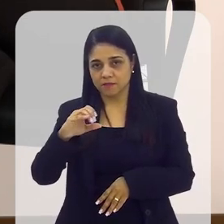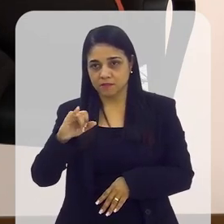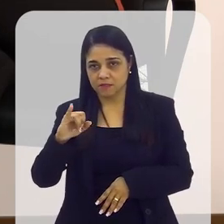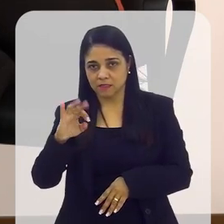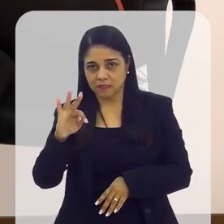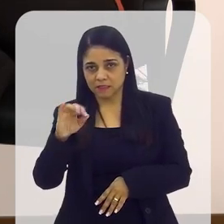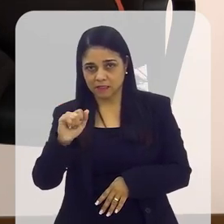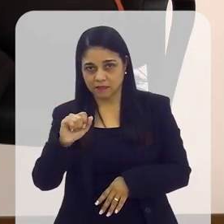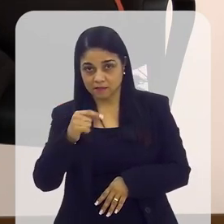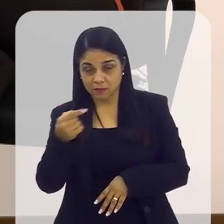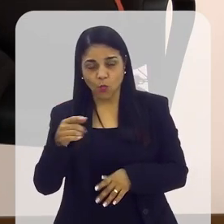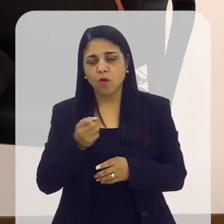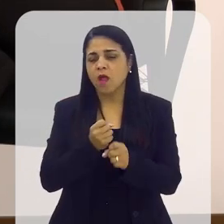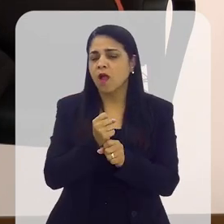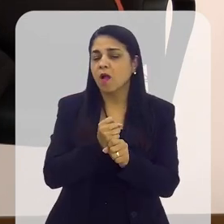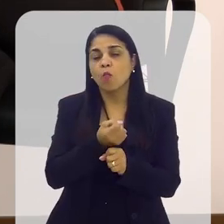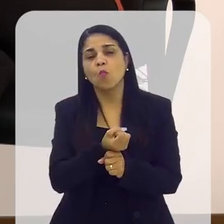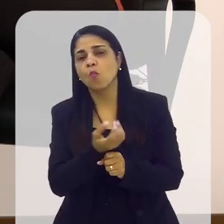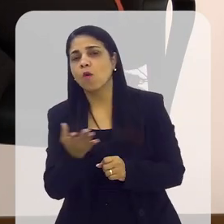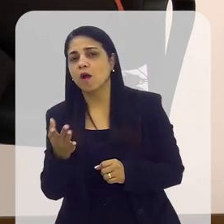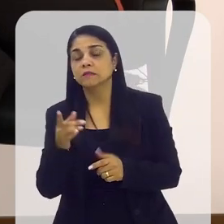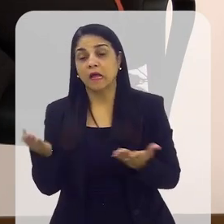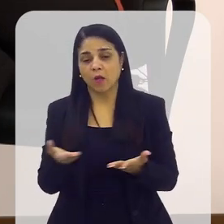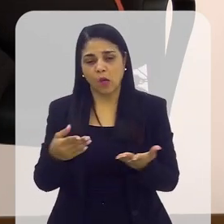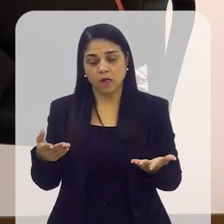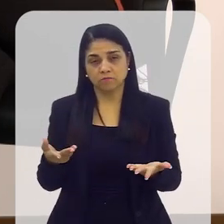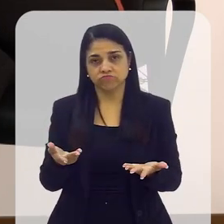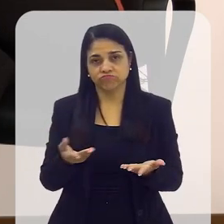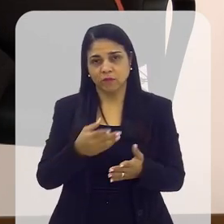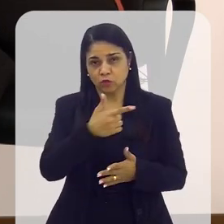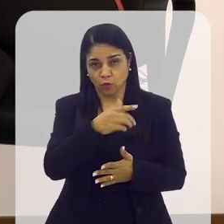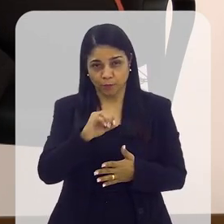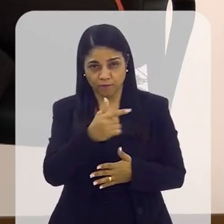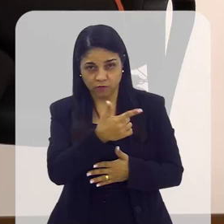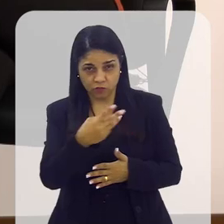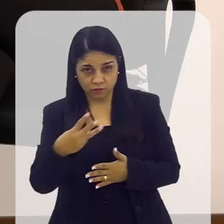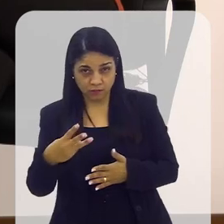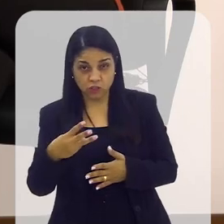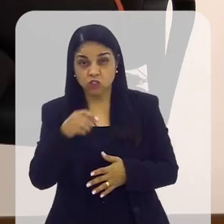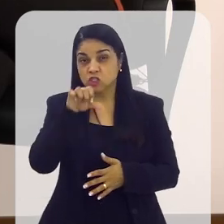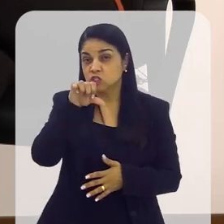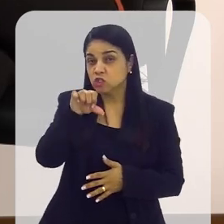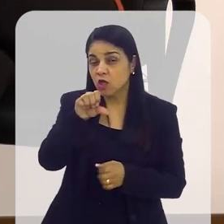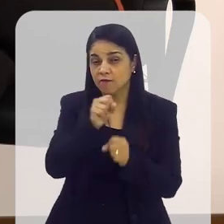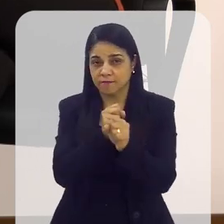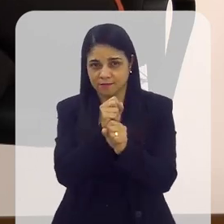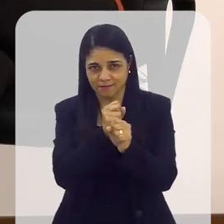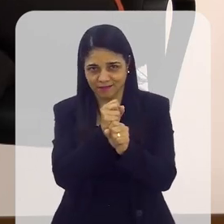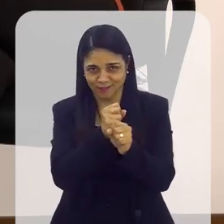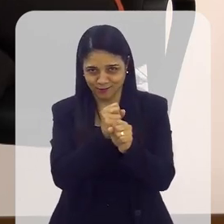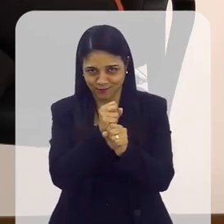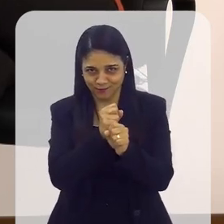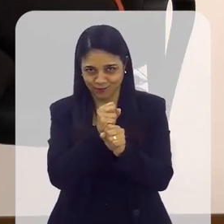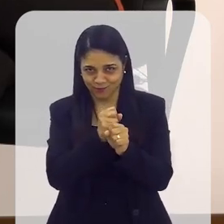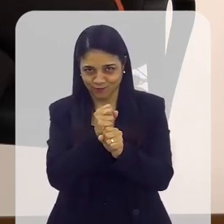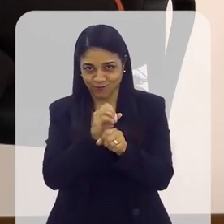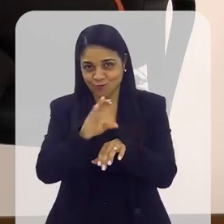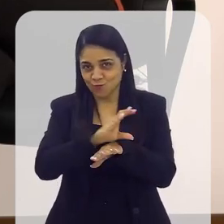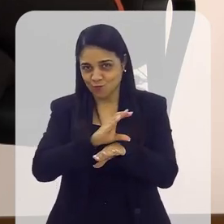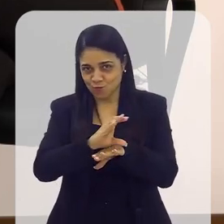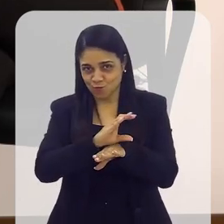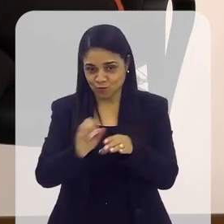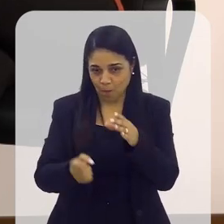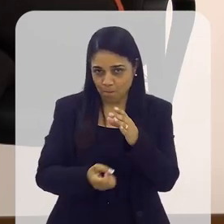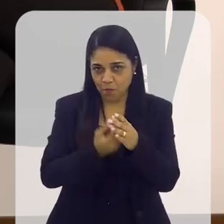tem que você começou com esse trabalho? Esse ano a gente completa 9 anos nove de capacitação. Anos? É.